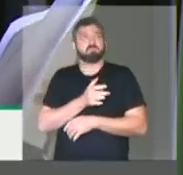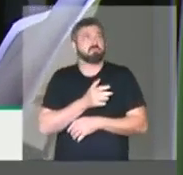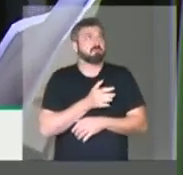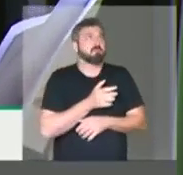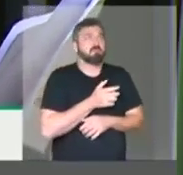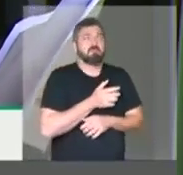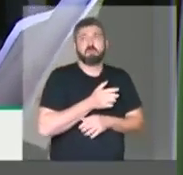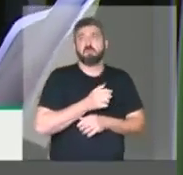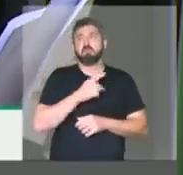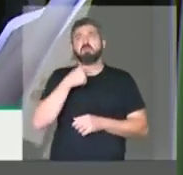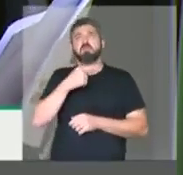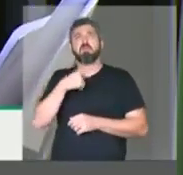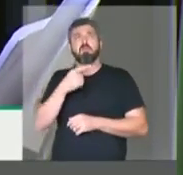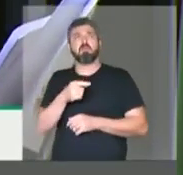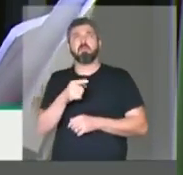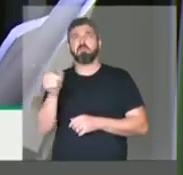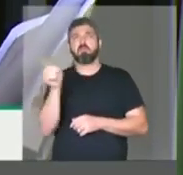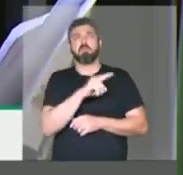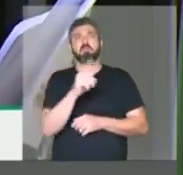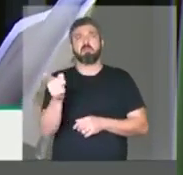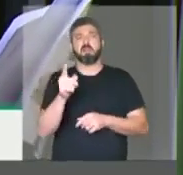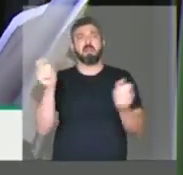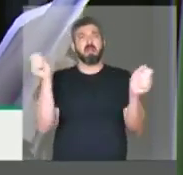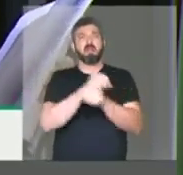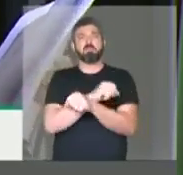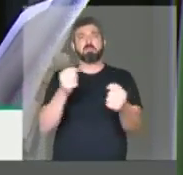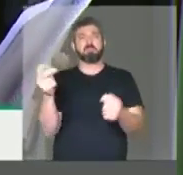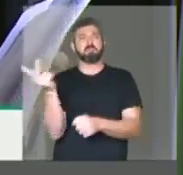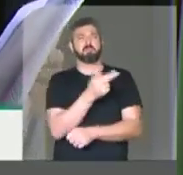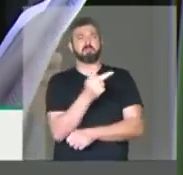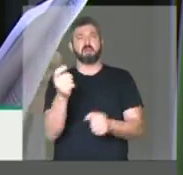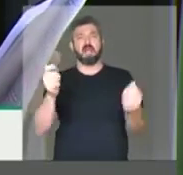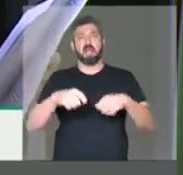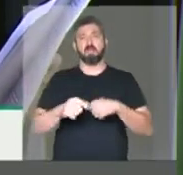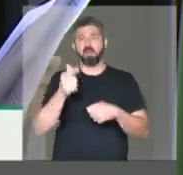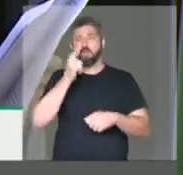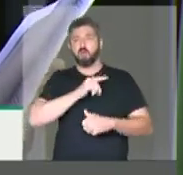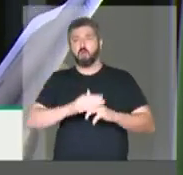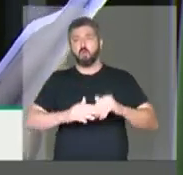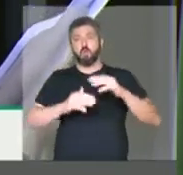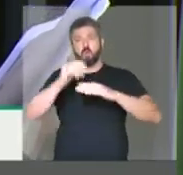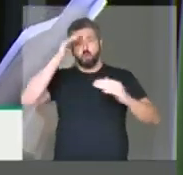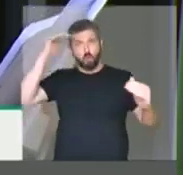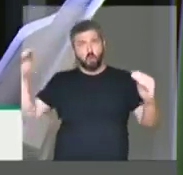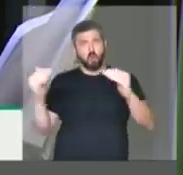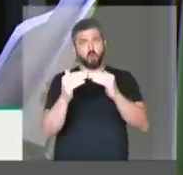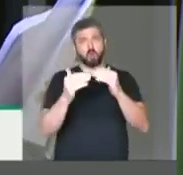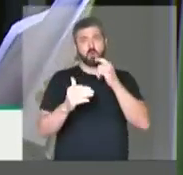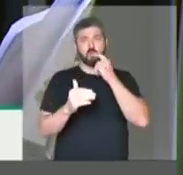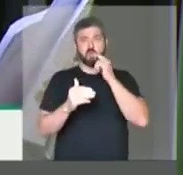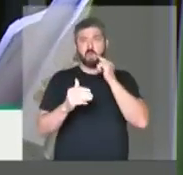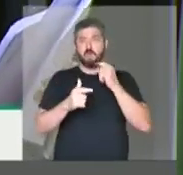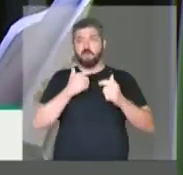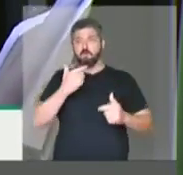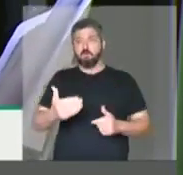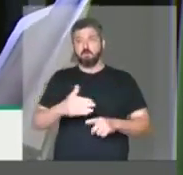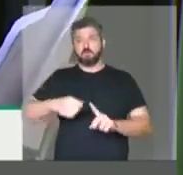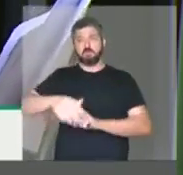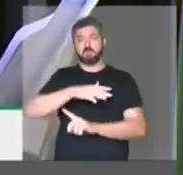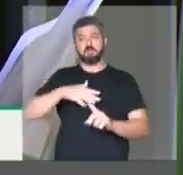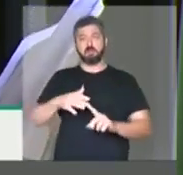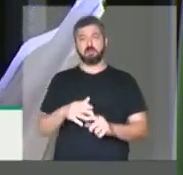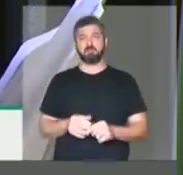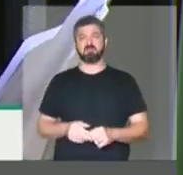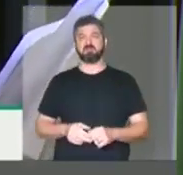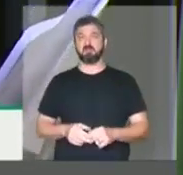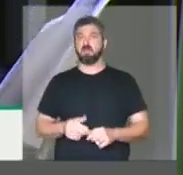brasileiro se indagará se esta incapacidade dos dois de construir consensos estáveis com a maioria da sociedade